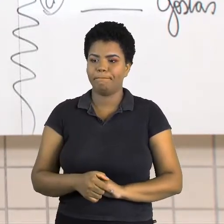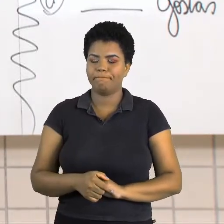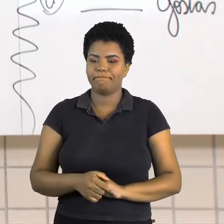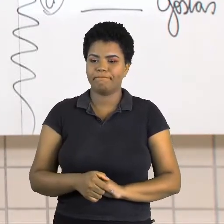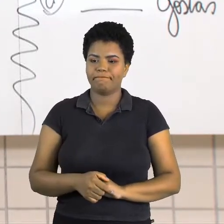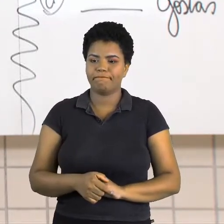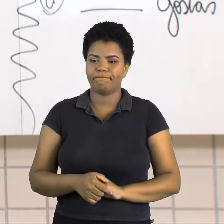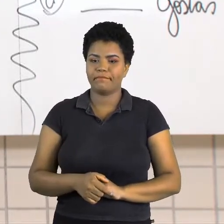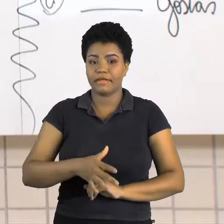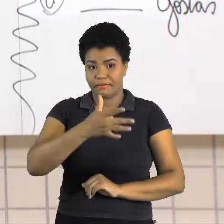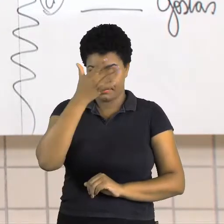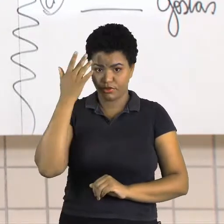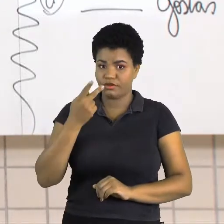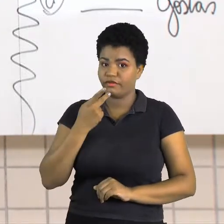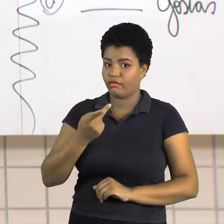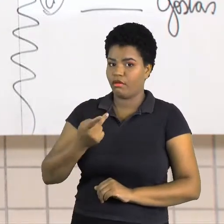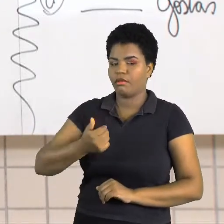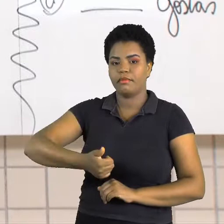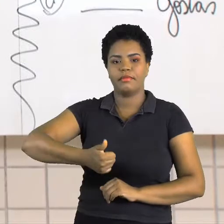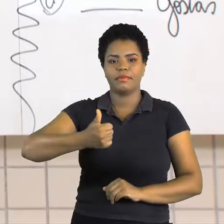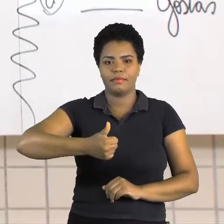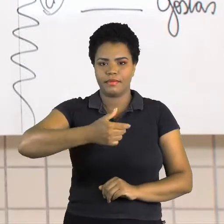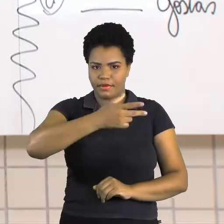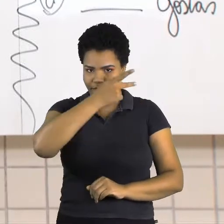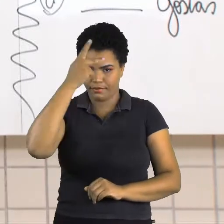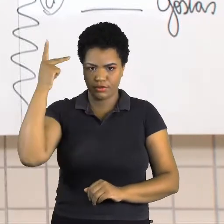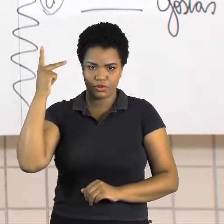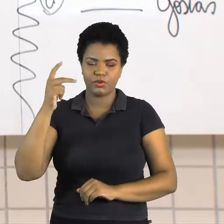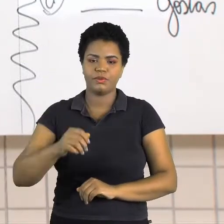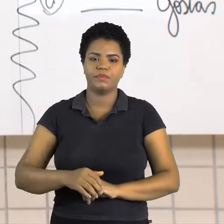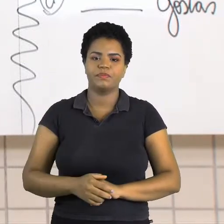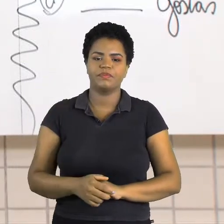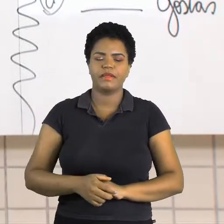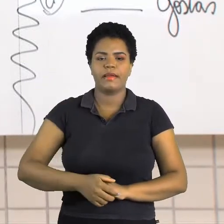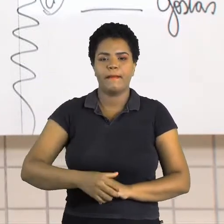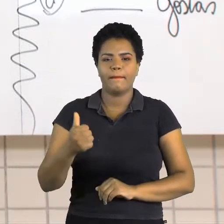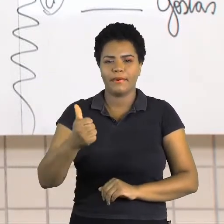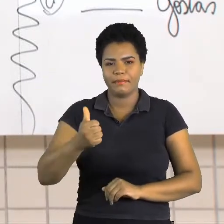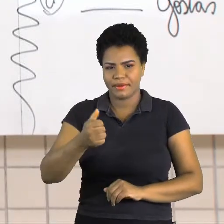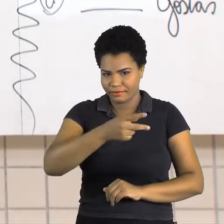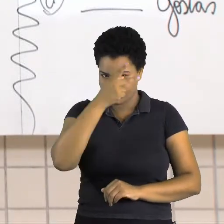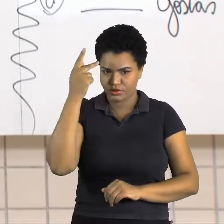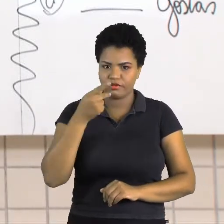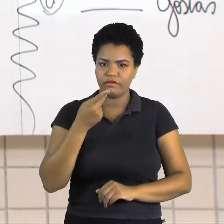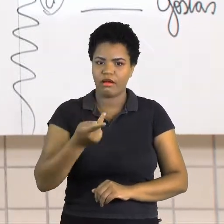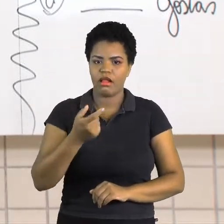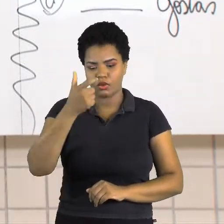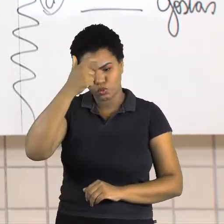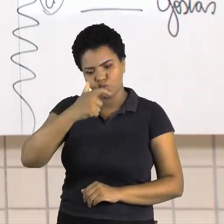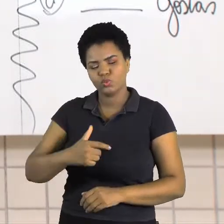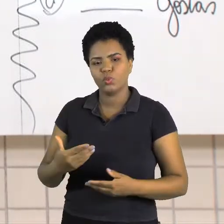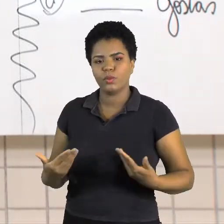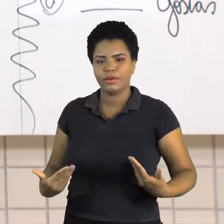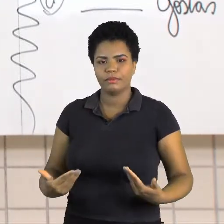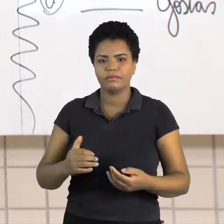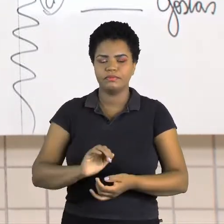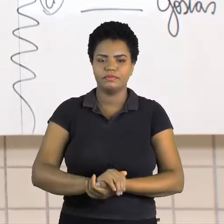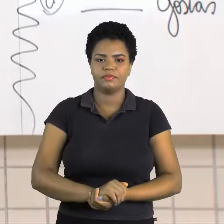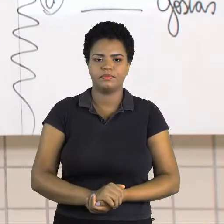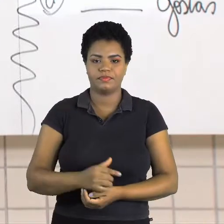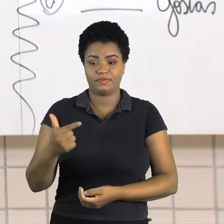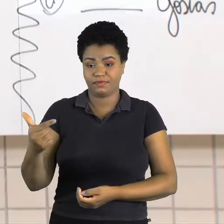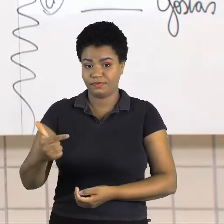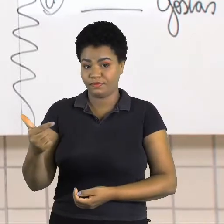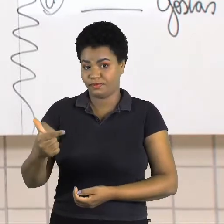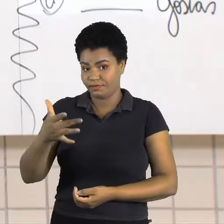Pessoa que fala é a primeira pessoa. Então, a primeira pessoa que fala sou eu. Segunda pessoa é com quem